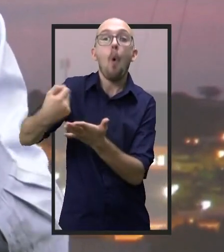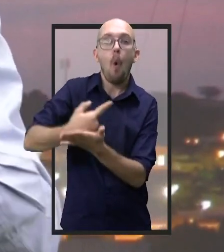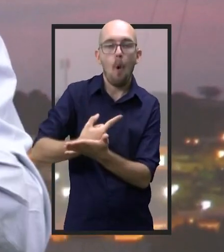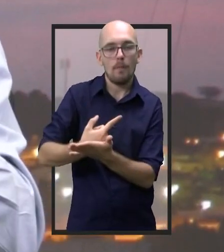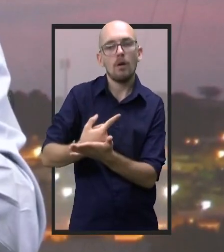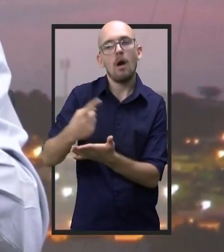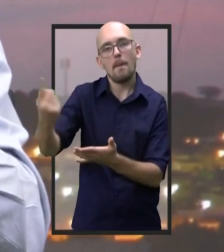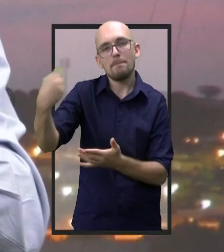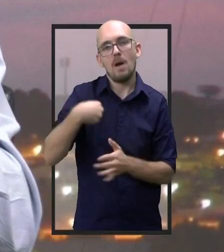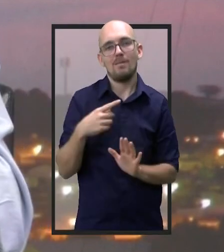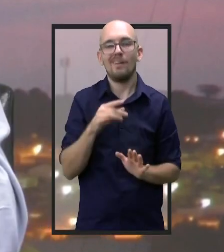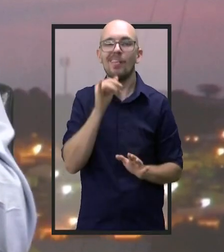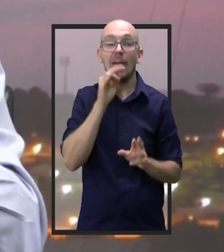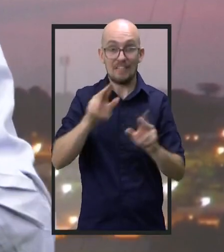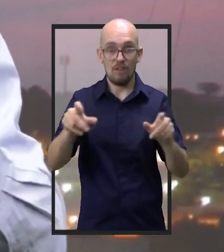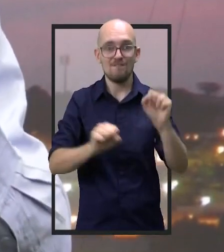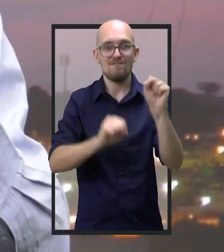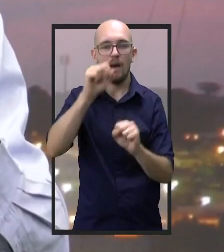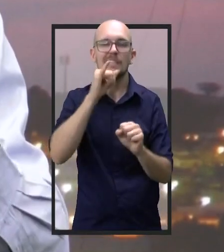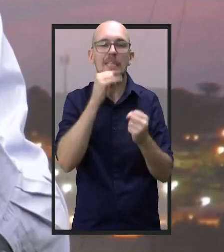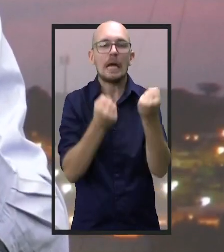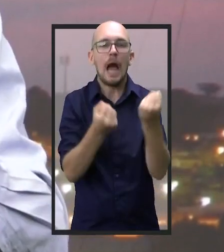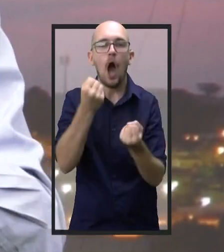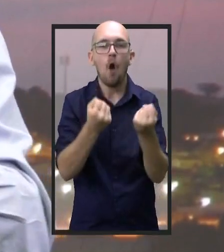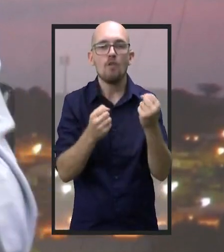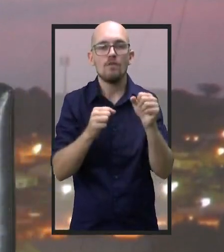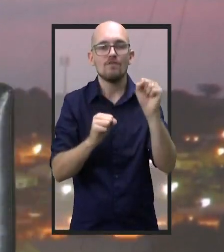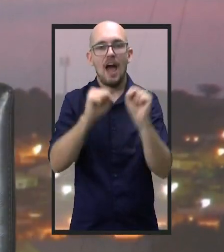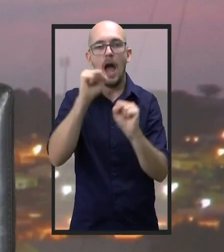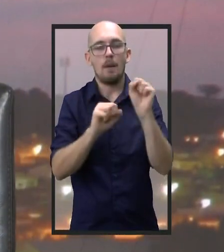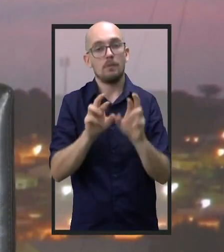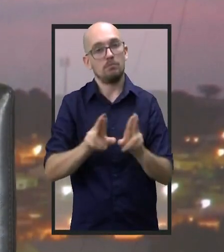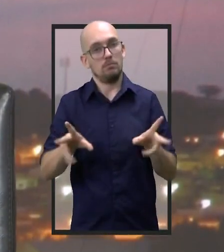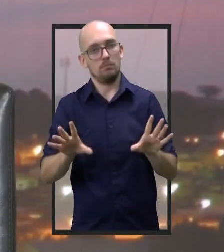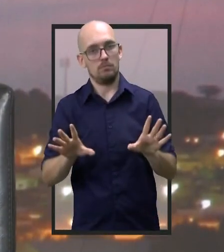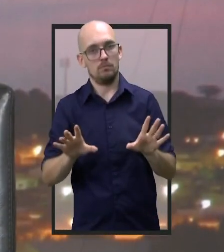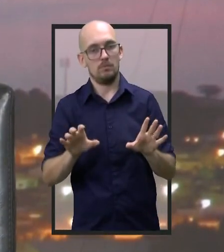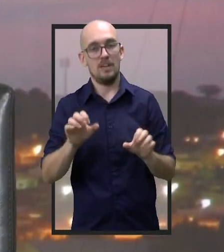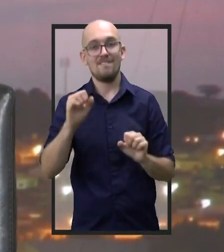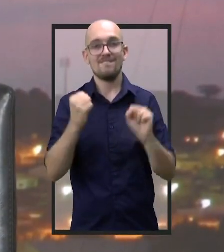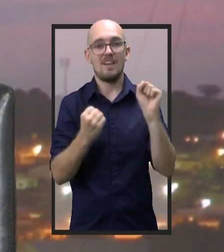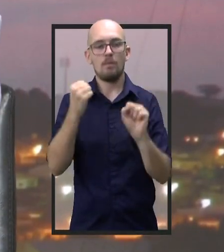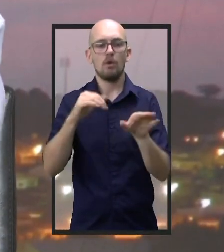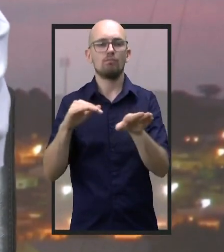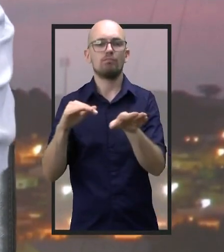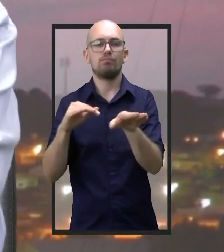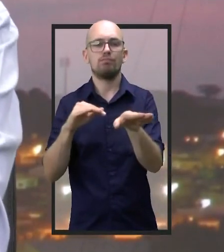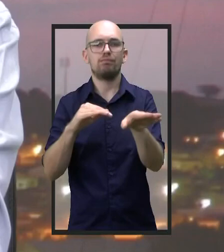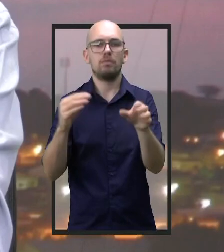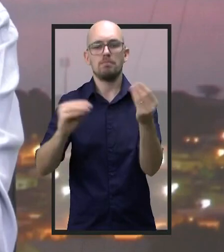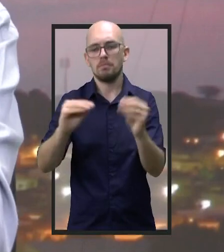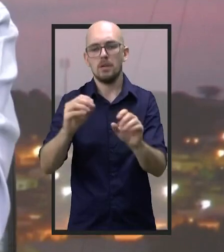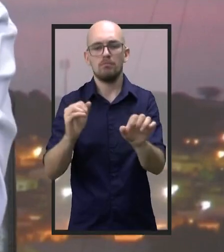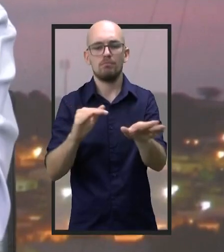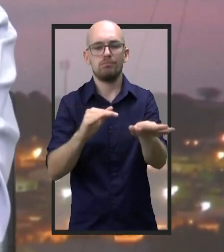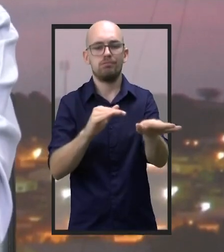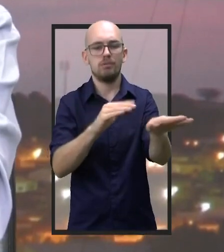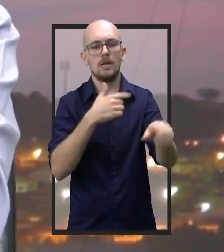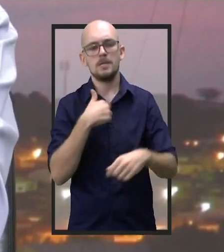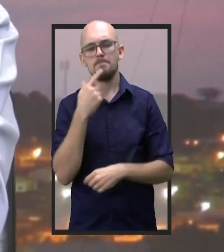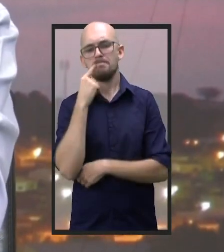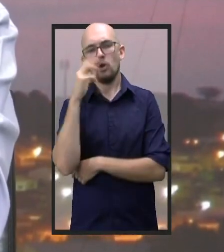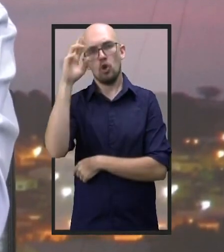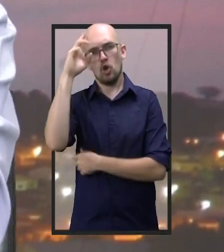automóvel, né, fala, não, esse é um oligopólio. Esse meu automóvel vai valer tanto. Eu quero pôr isso no mercado e o